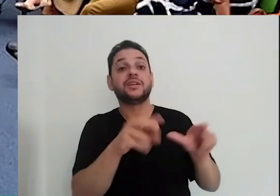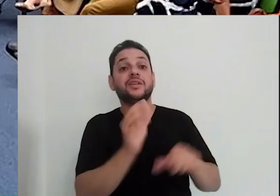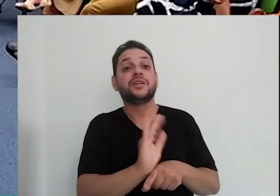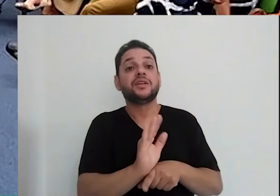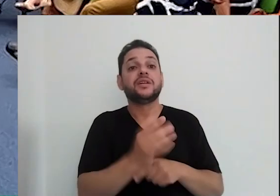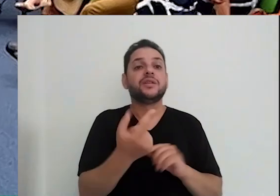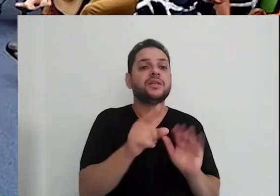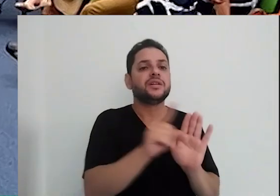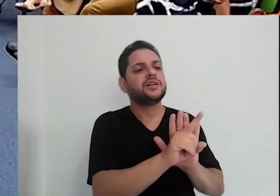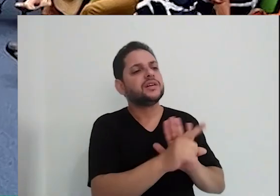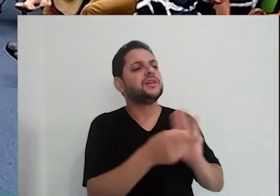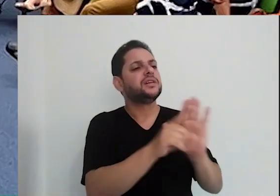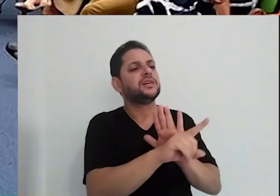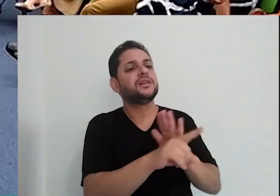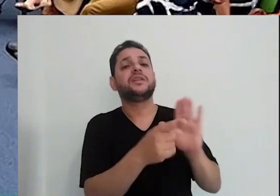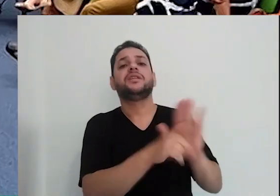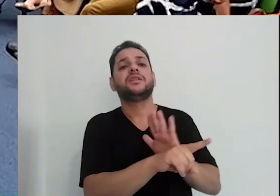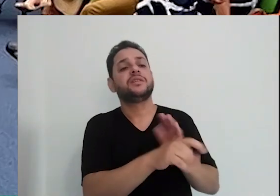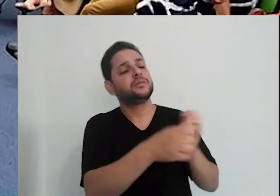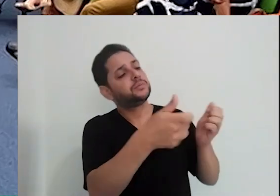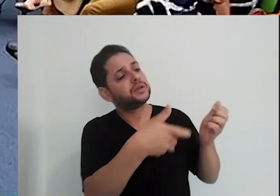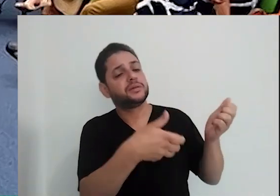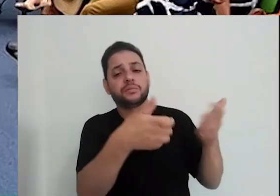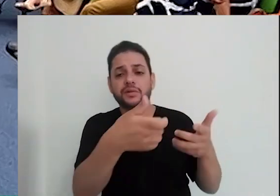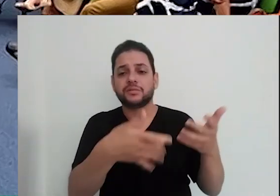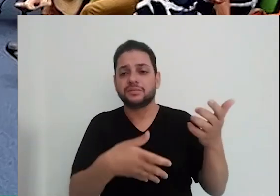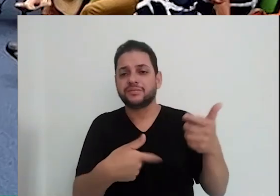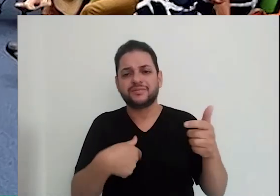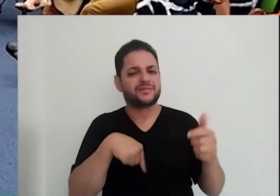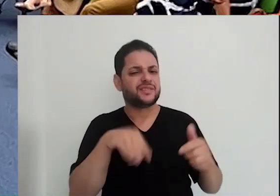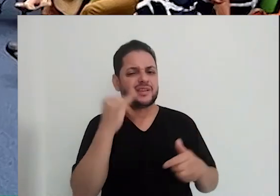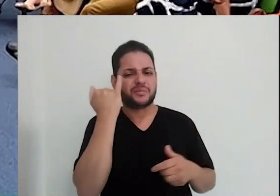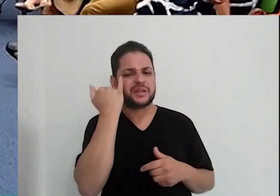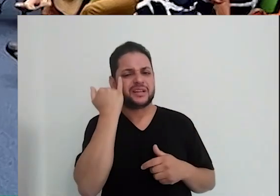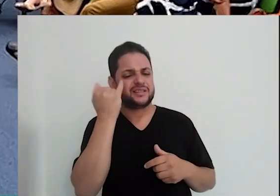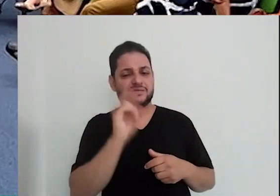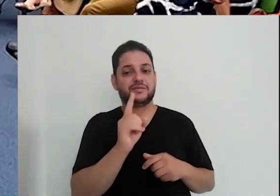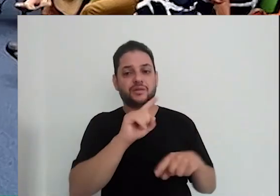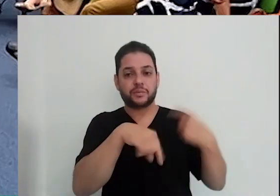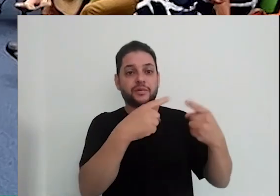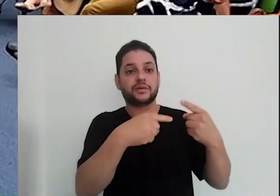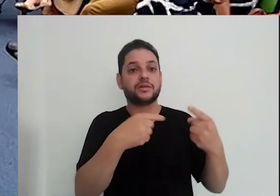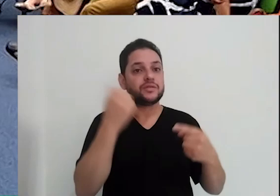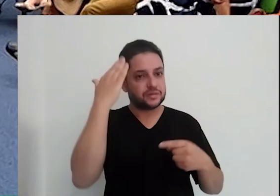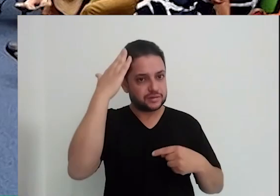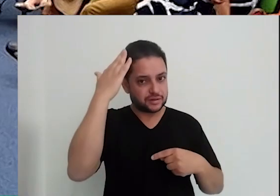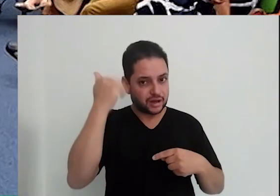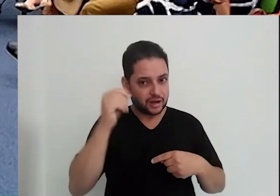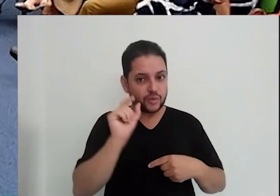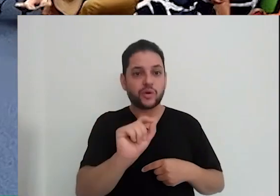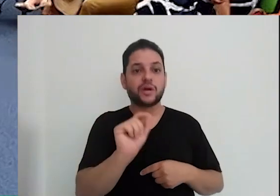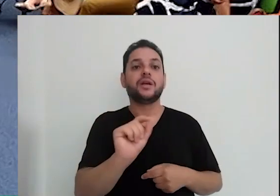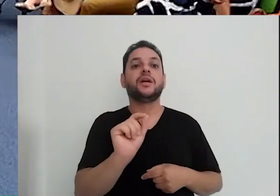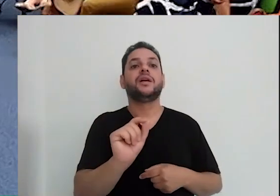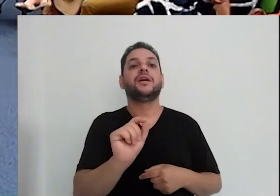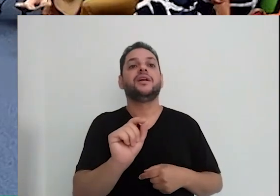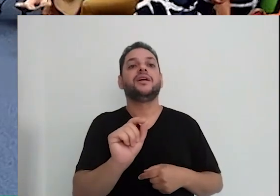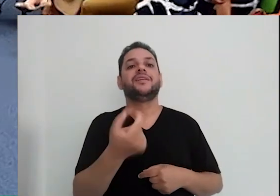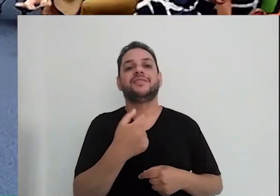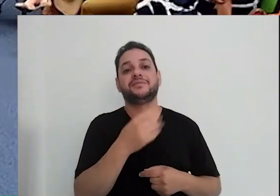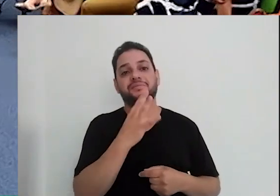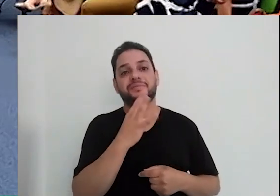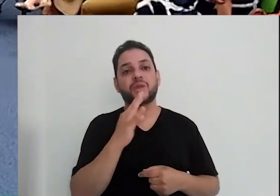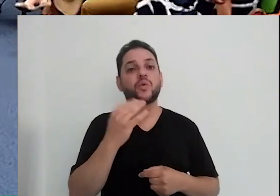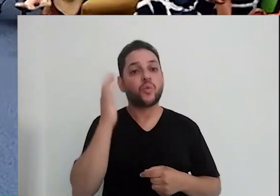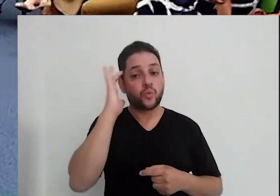perguntar as pessoas começaram a falar mais Eu falei Hum tô com preguiça não vou ver isso ainda mas eu já já tô antenada que eu sei do que que é então acho que é isso